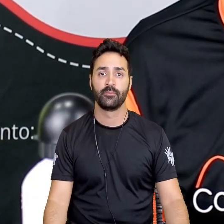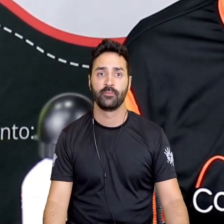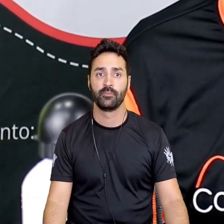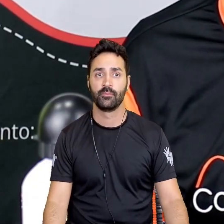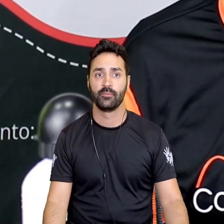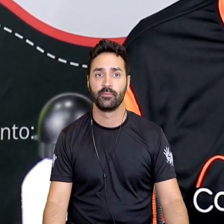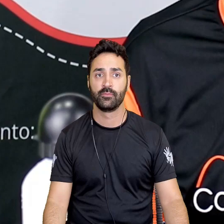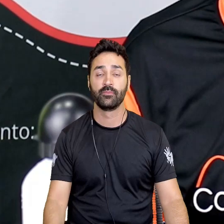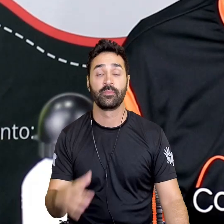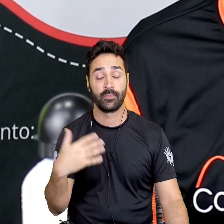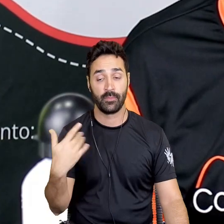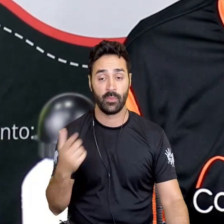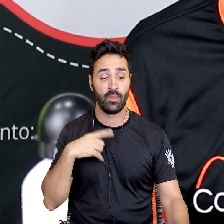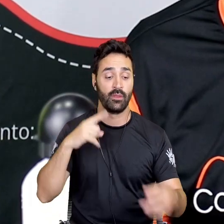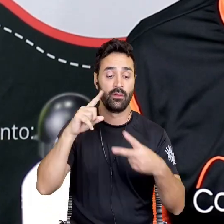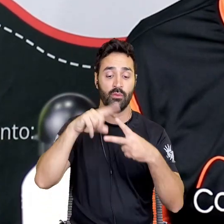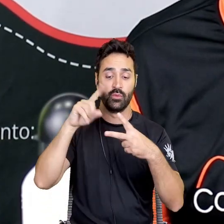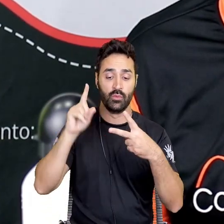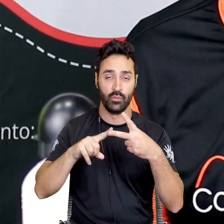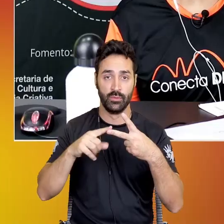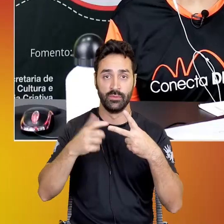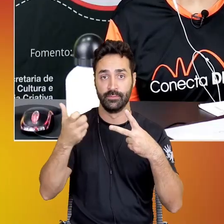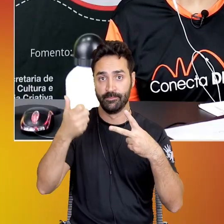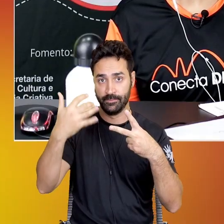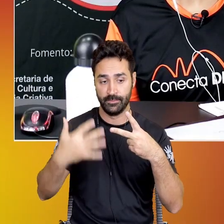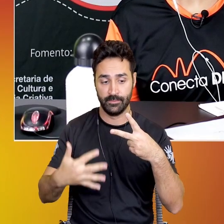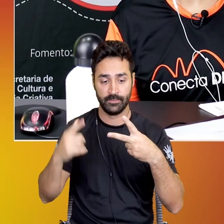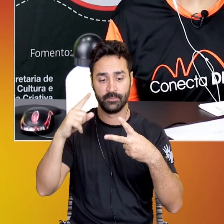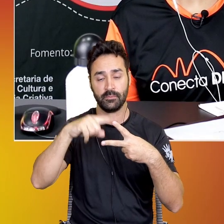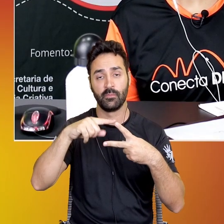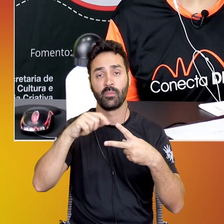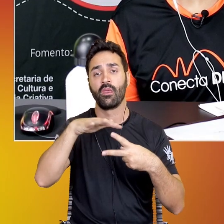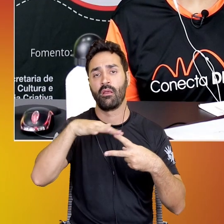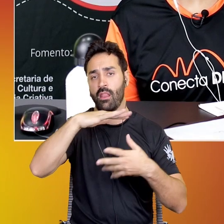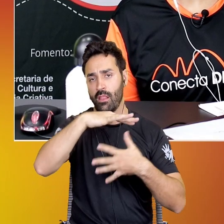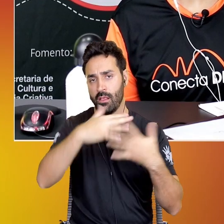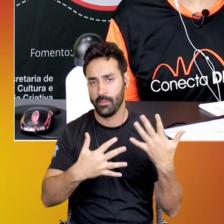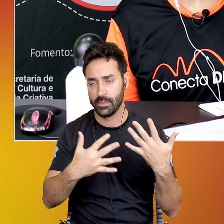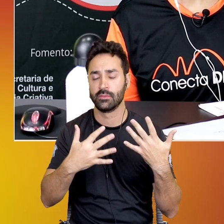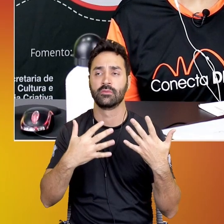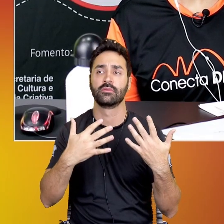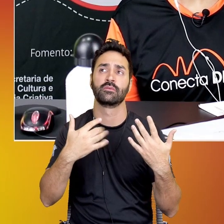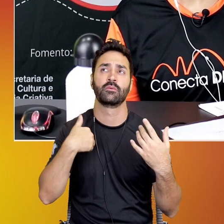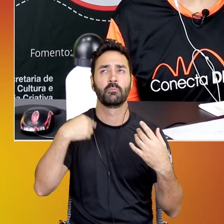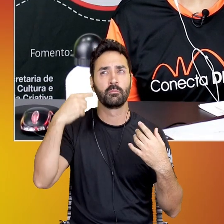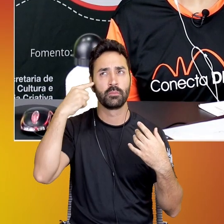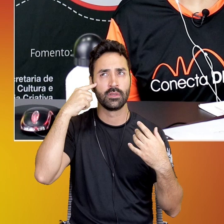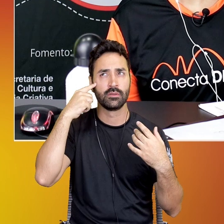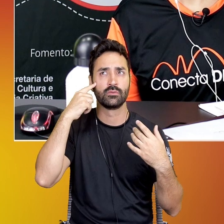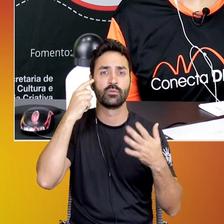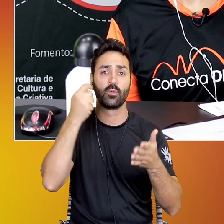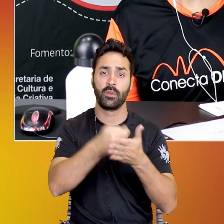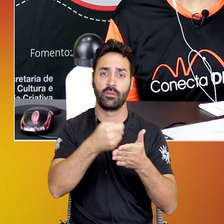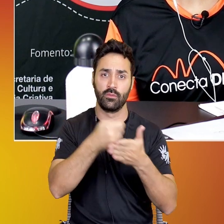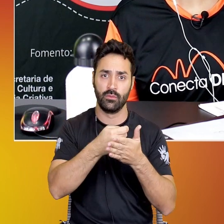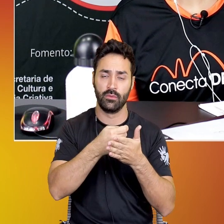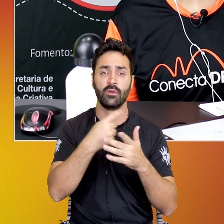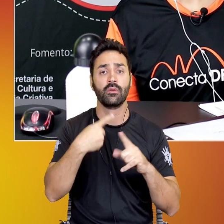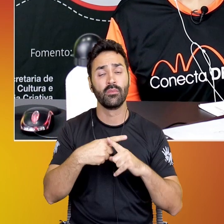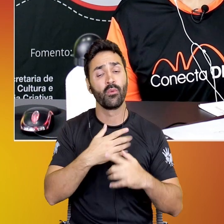Duas coisas que eu queria dizer. Quanto a Libras, eu penso em obrigatoriedade,